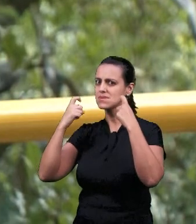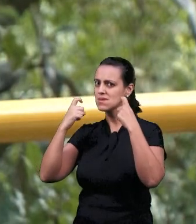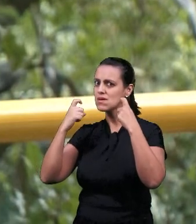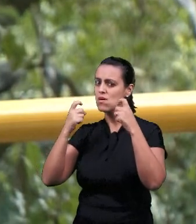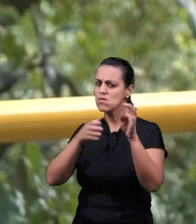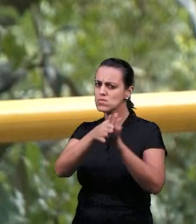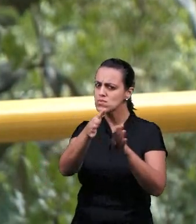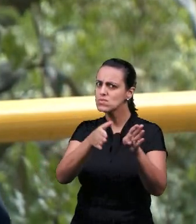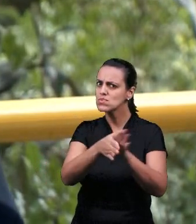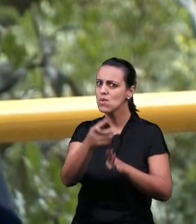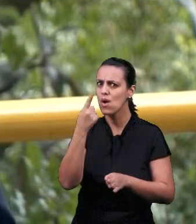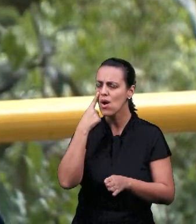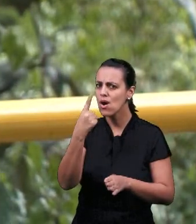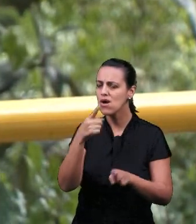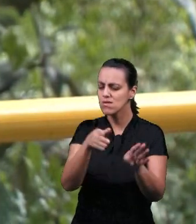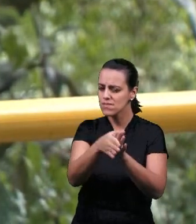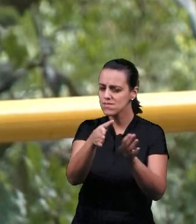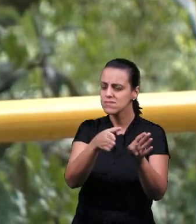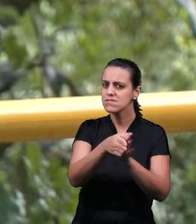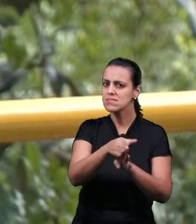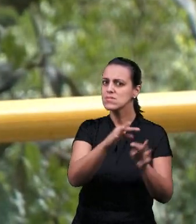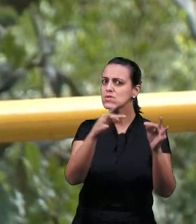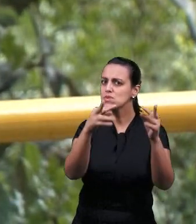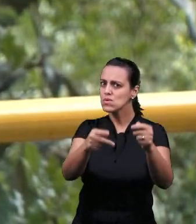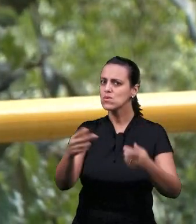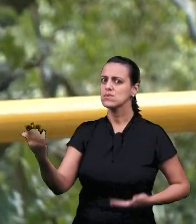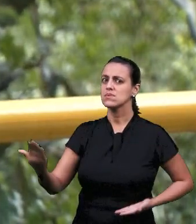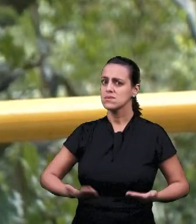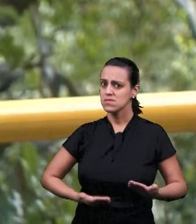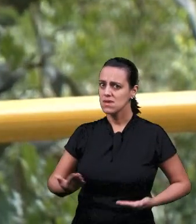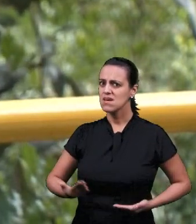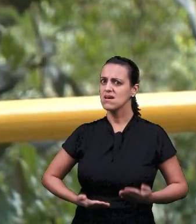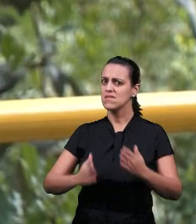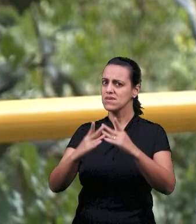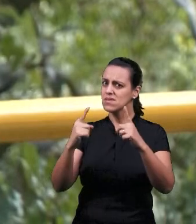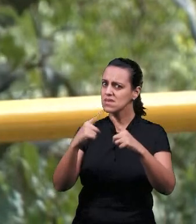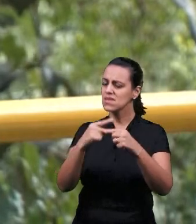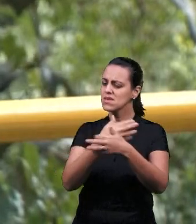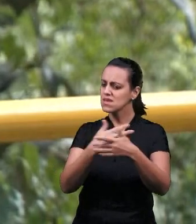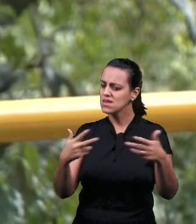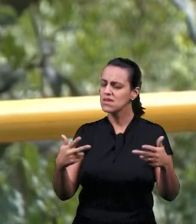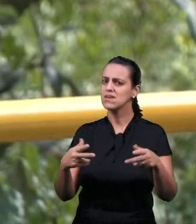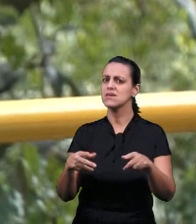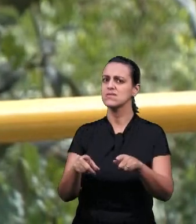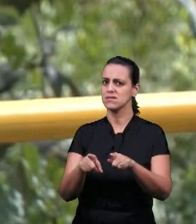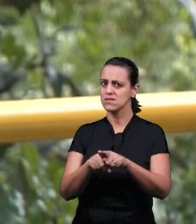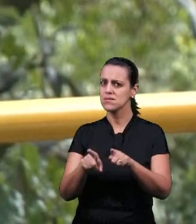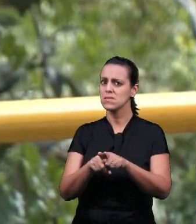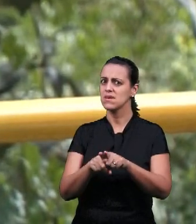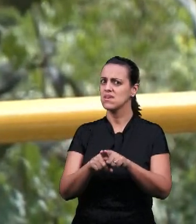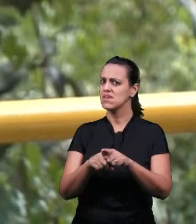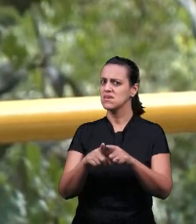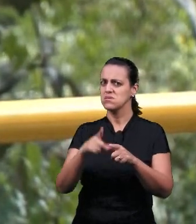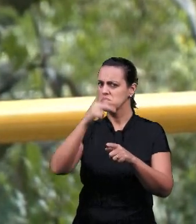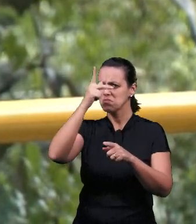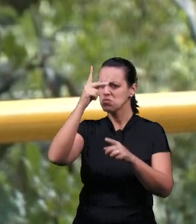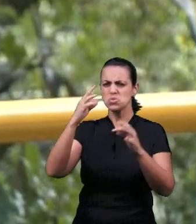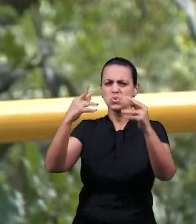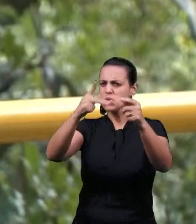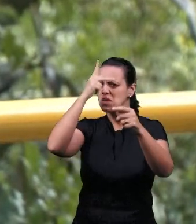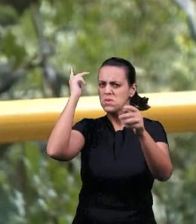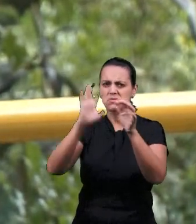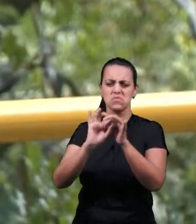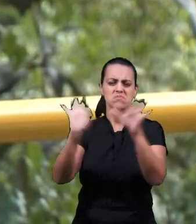advertir não só os nossos irmãos, da igreja Cristã Maranata, mas todos os evangélicos de um modo geral, quem quer que